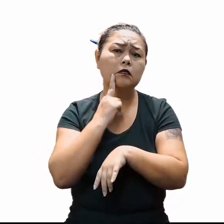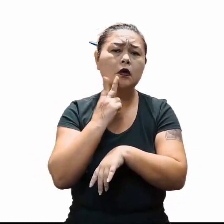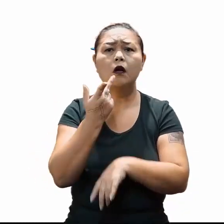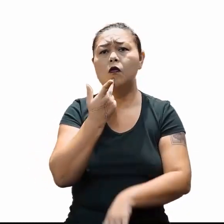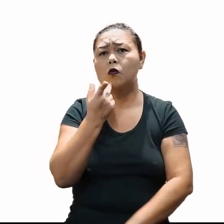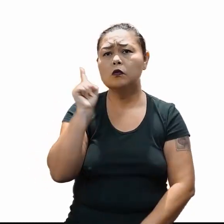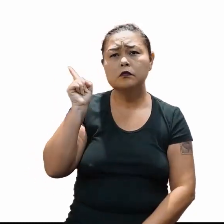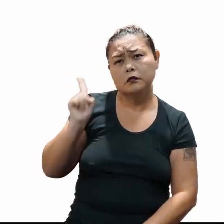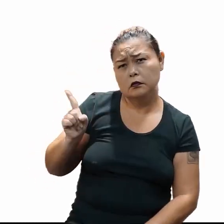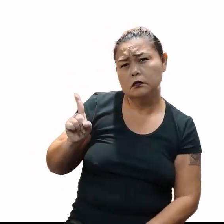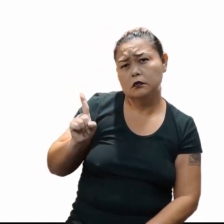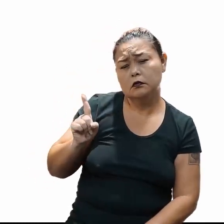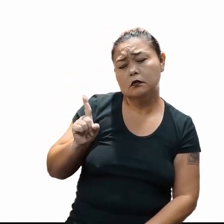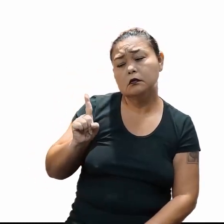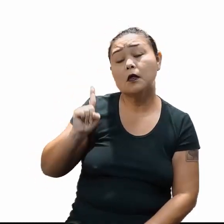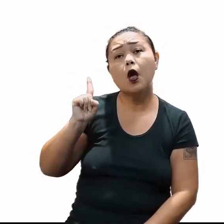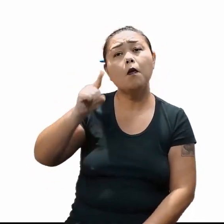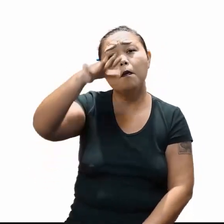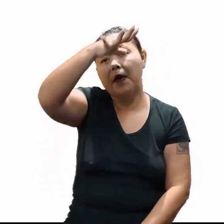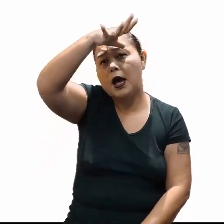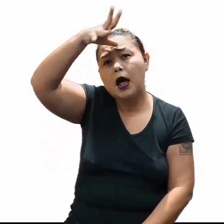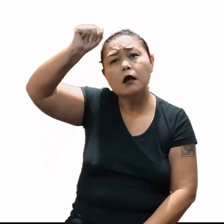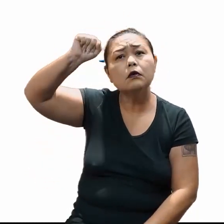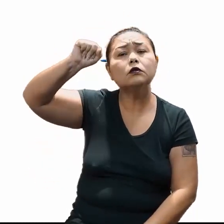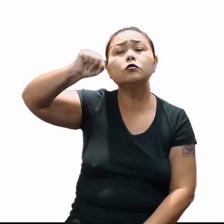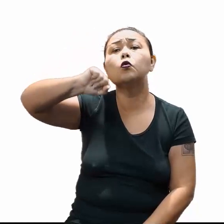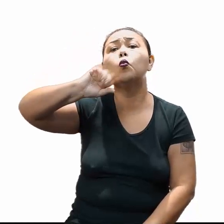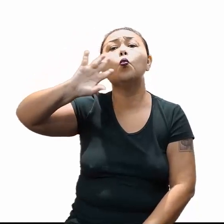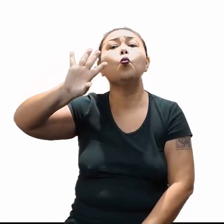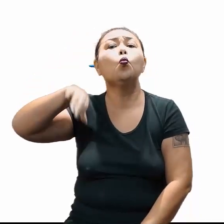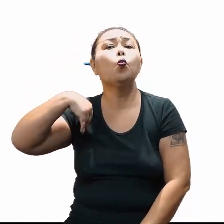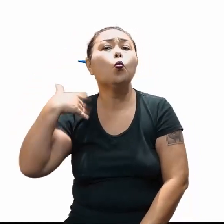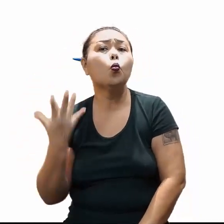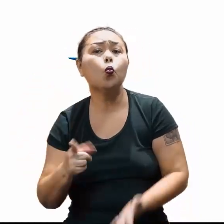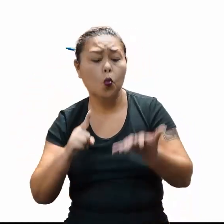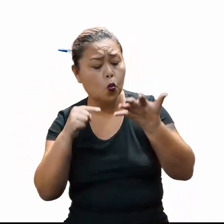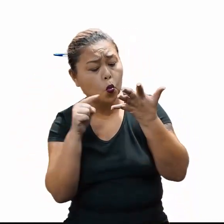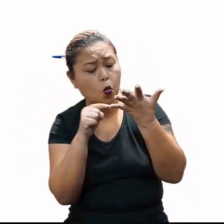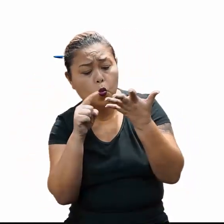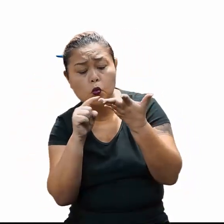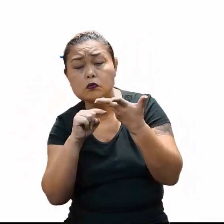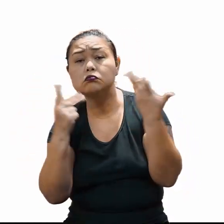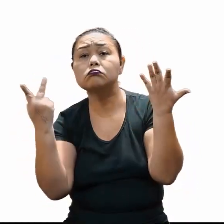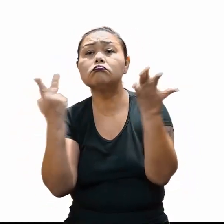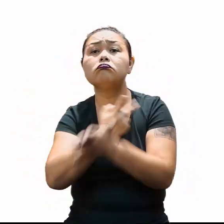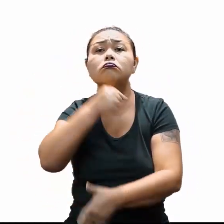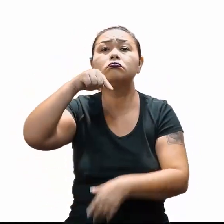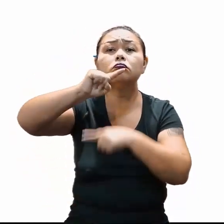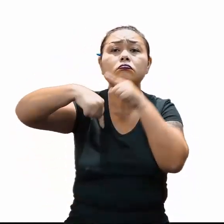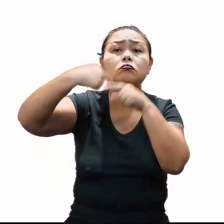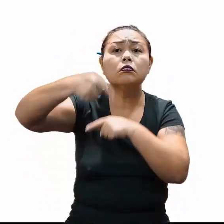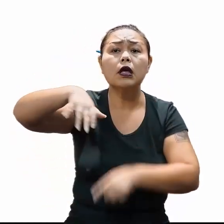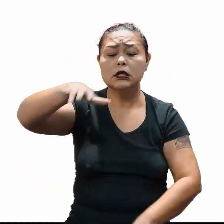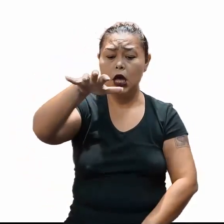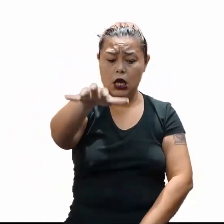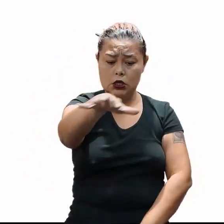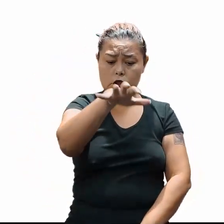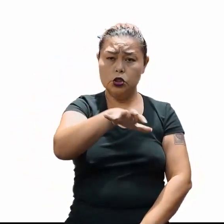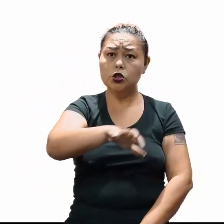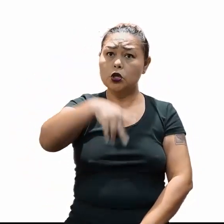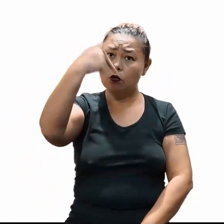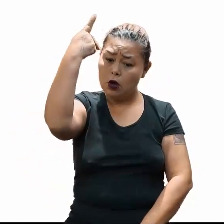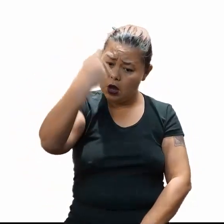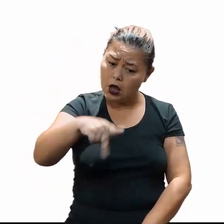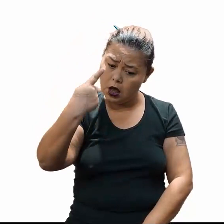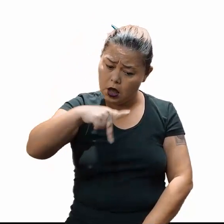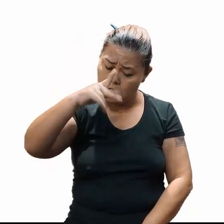Vamos colocar aqui para a Amazônia. Quais as consequências para a Amazônia, para essa região aqui, que